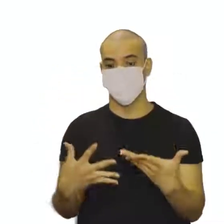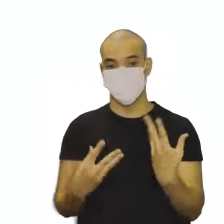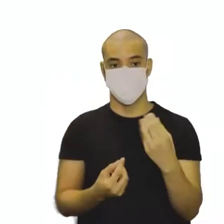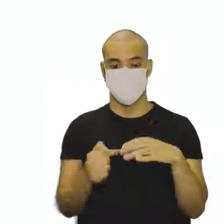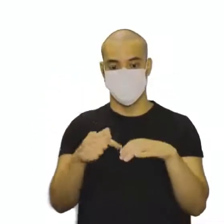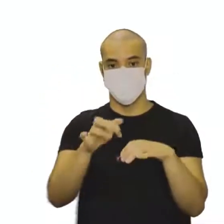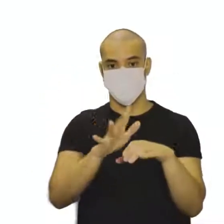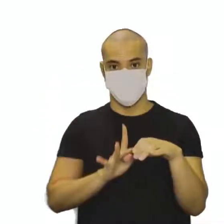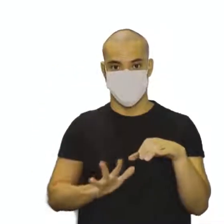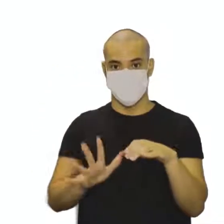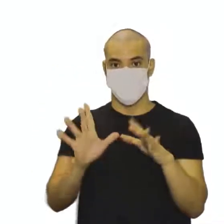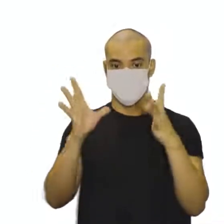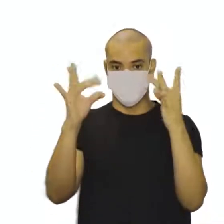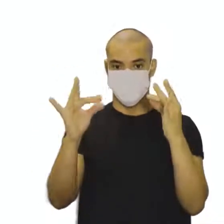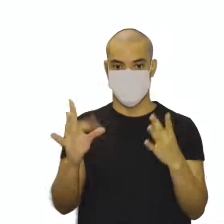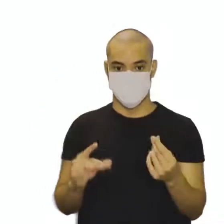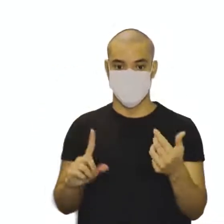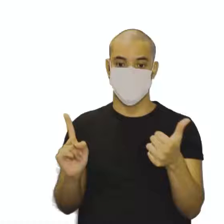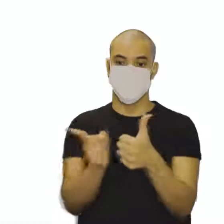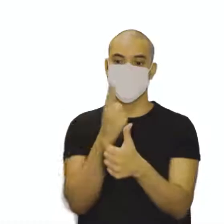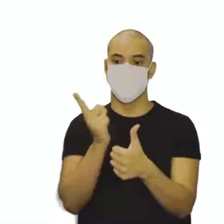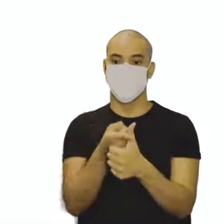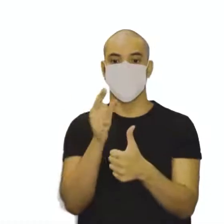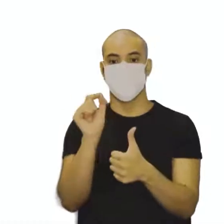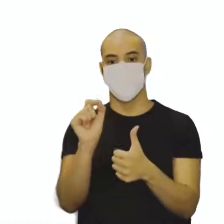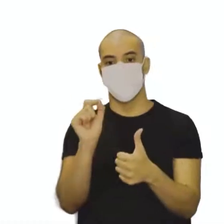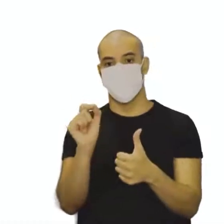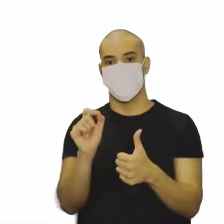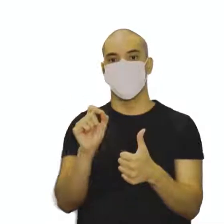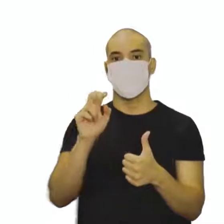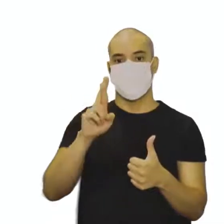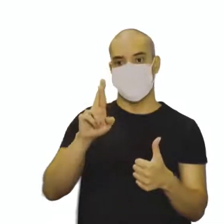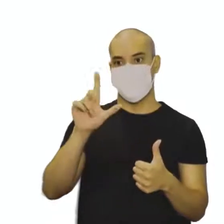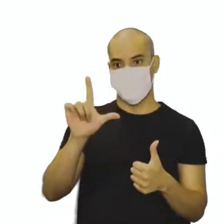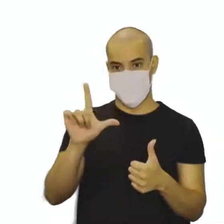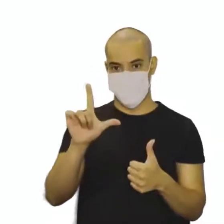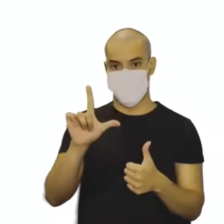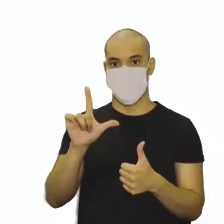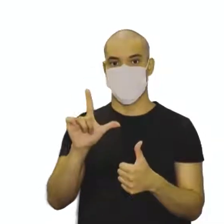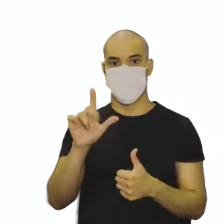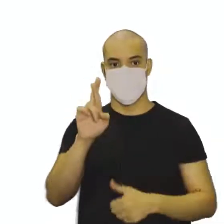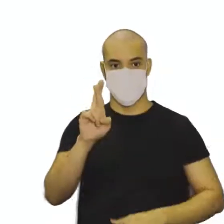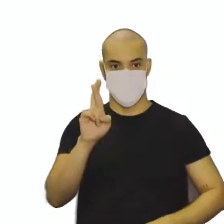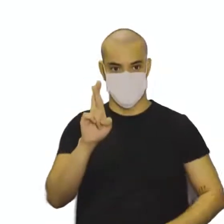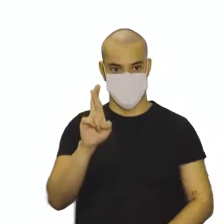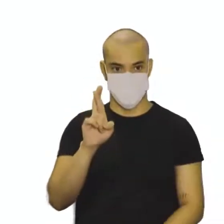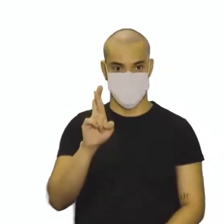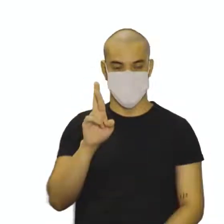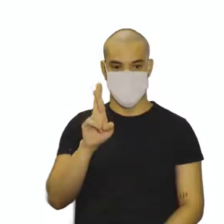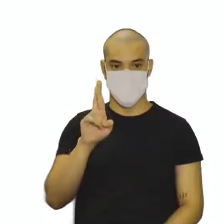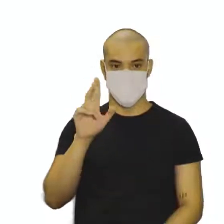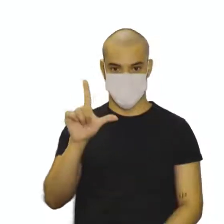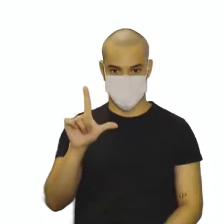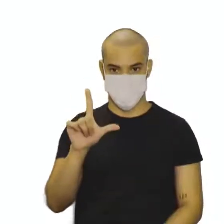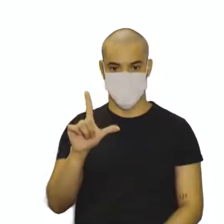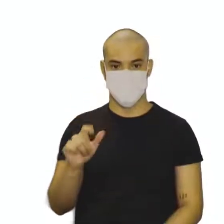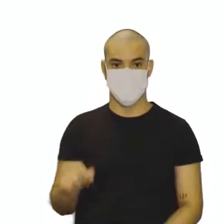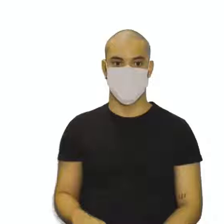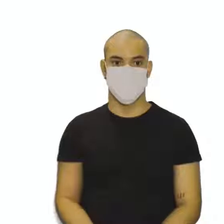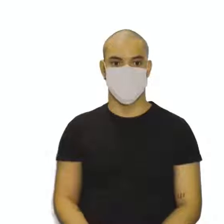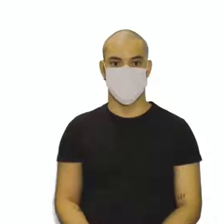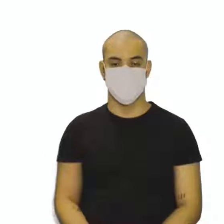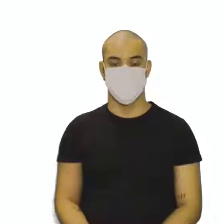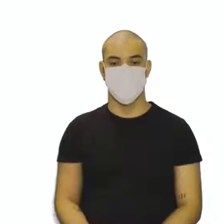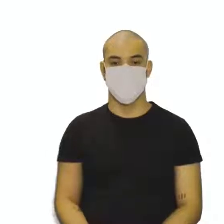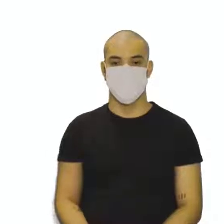circuitos específicos. O primeiro é um circuito RL. O circuito LR, ou RL aqui, na